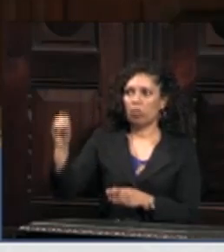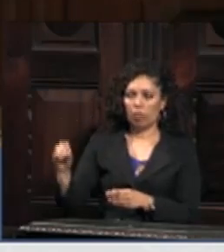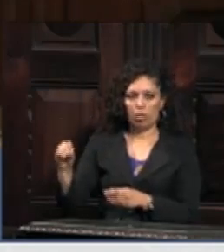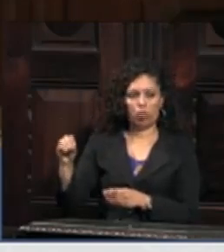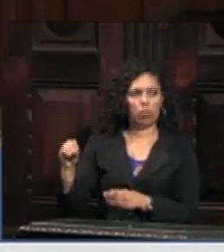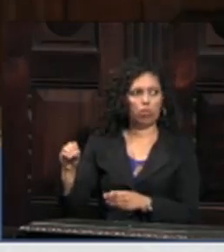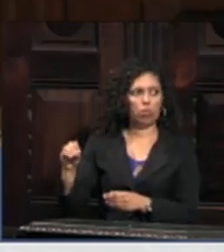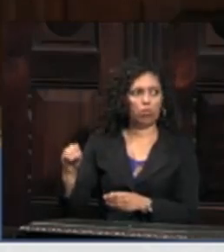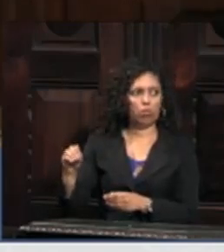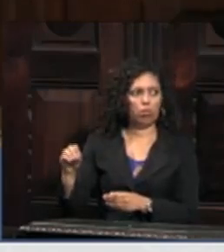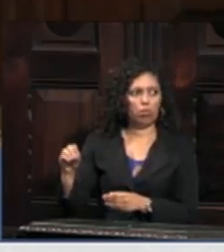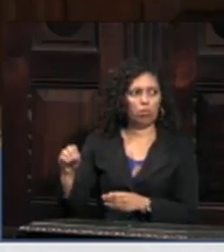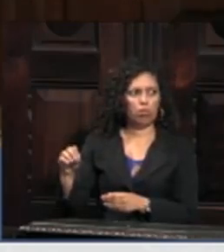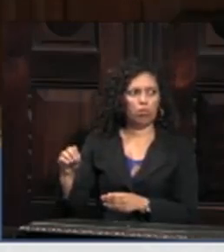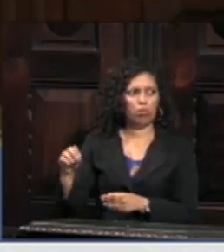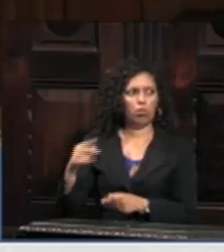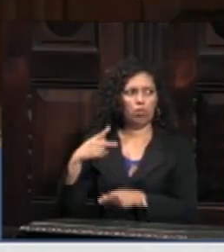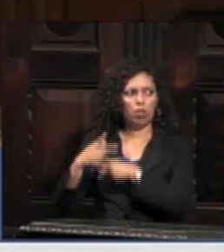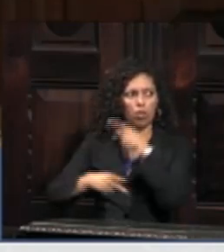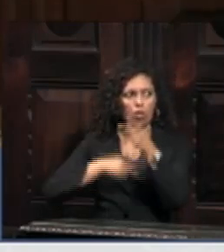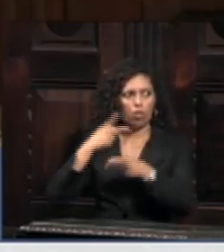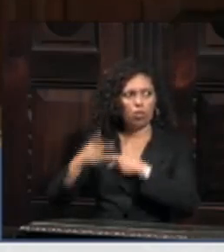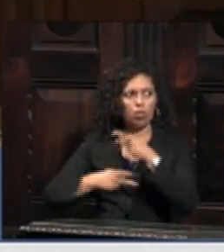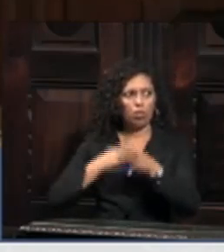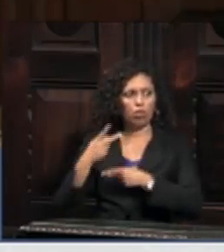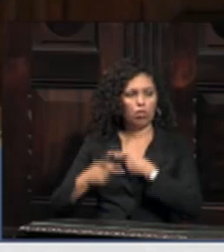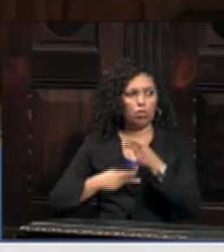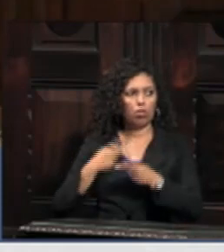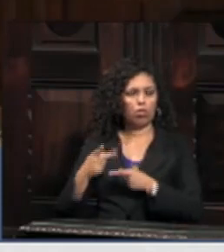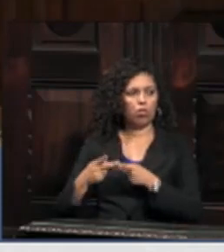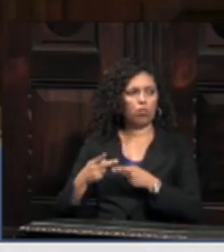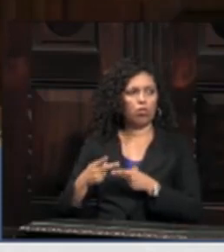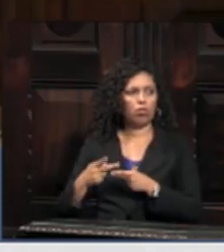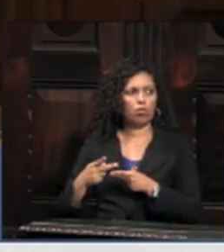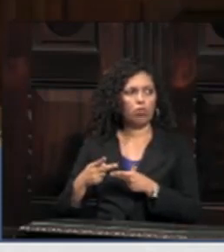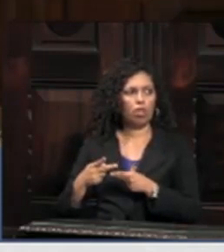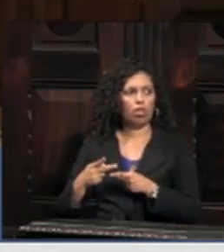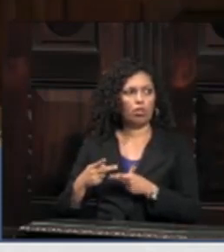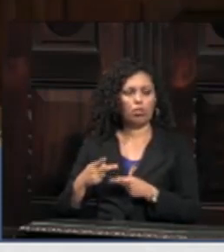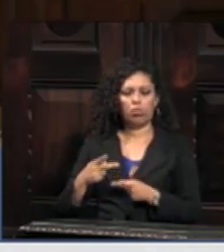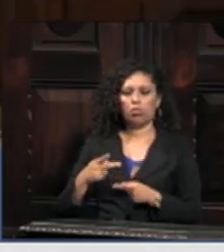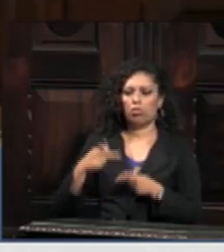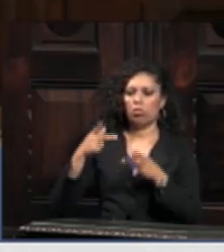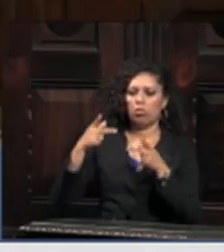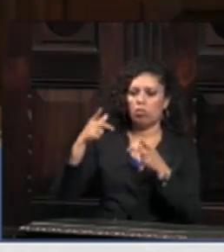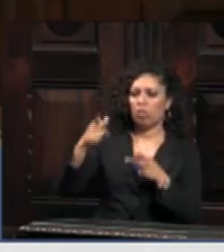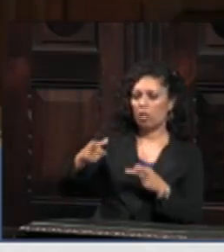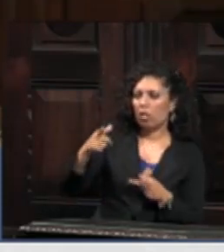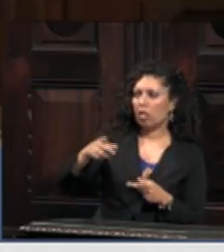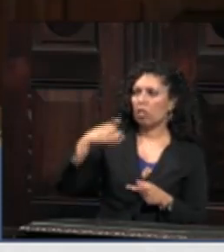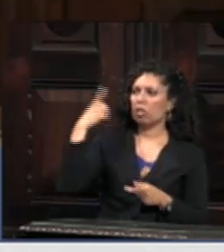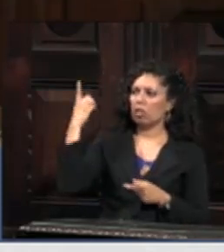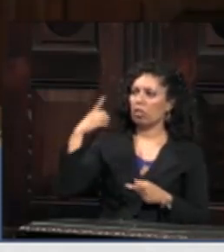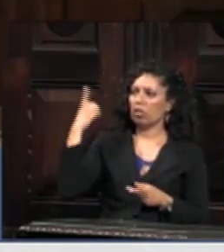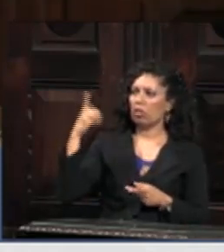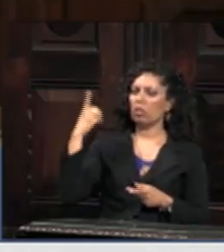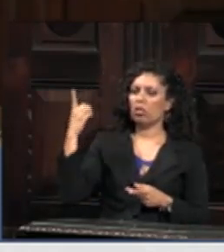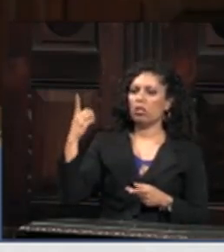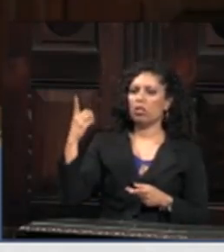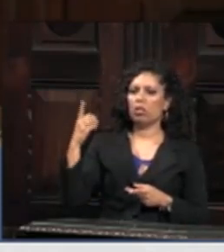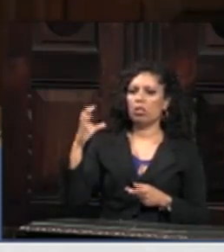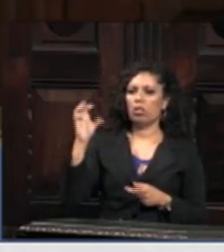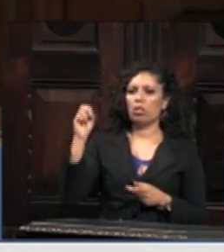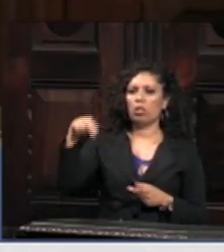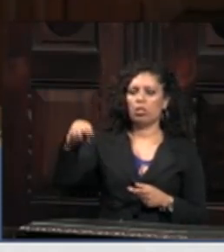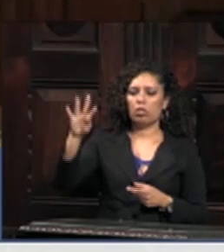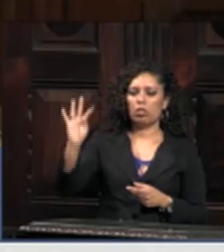Faço com tranquilidade como testemunha do trabalho do deputado Conte Bittencourt, vice-governador da chapa de Eduardo